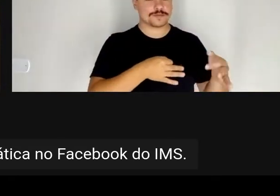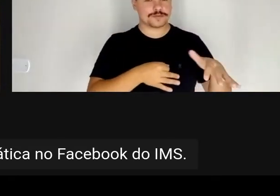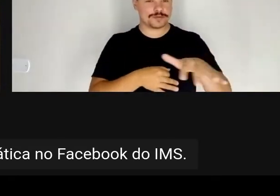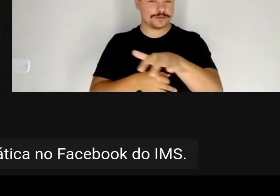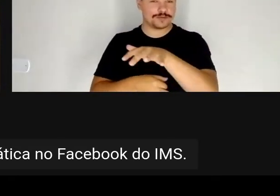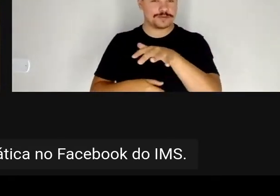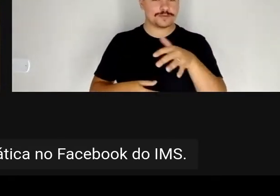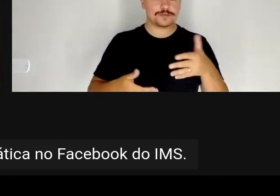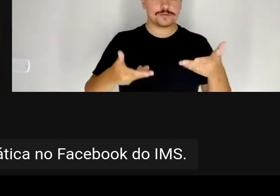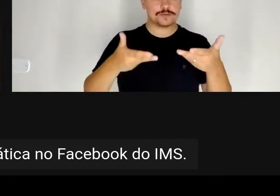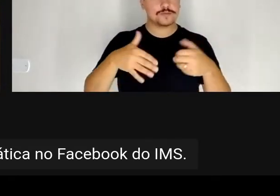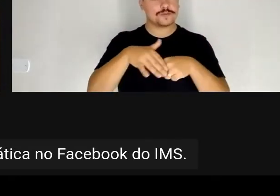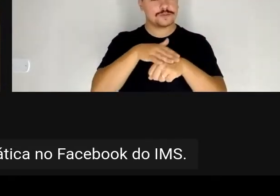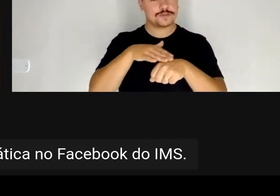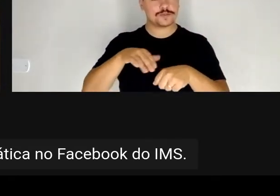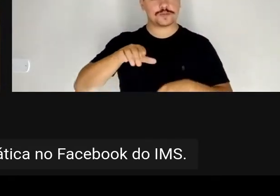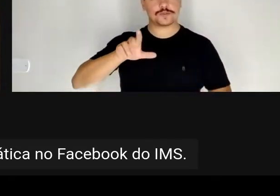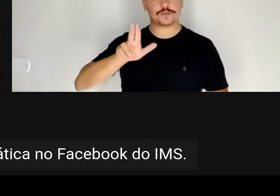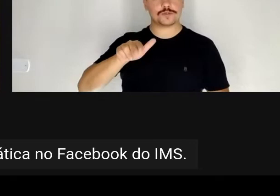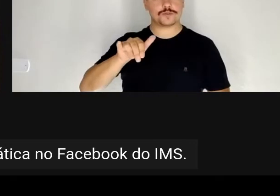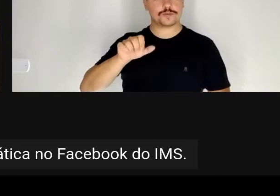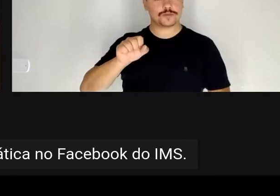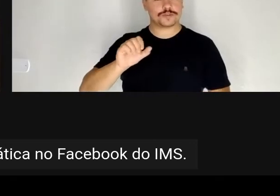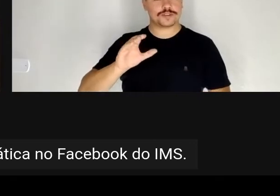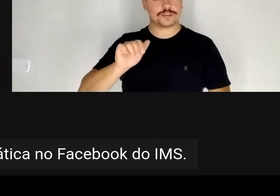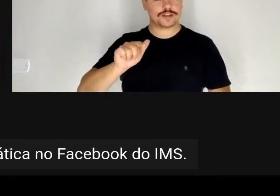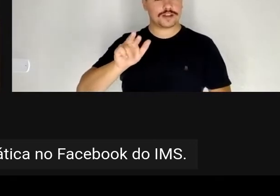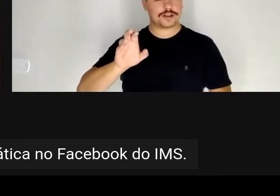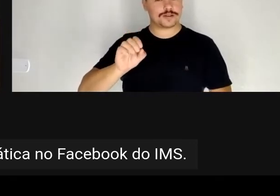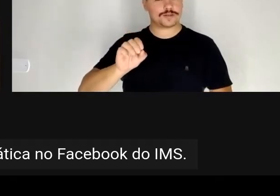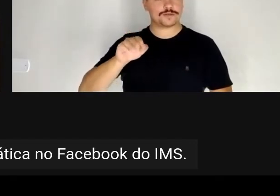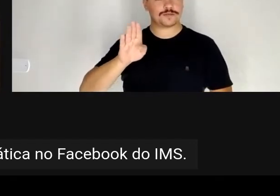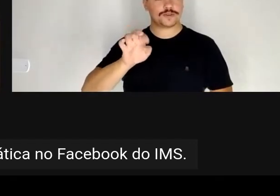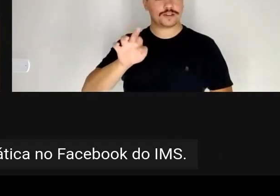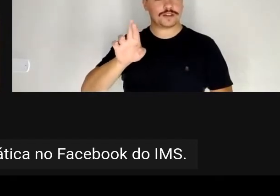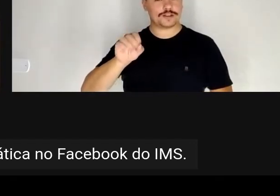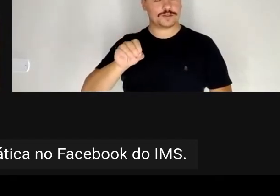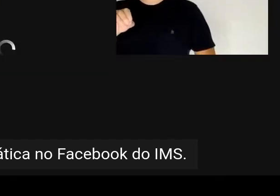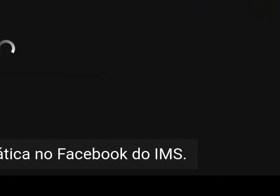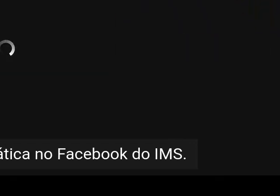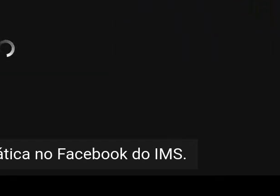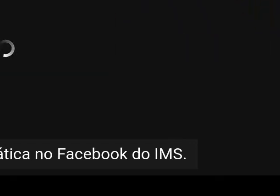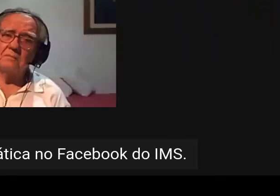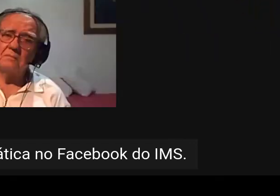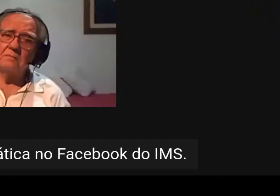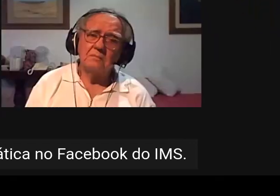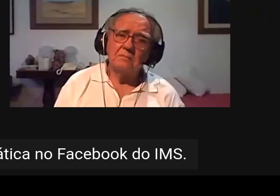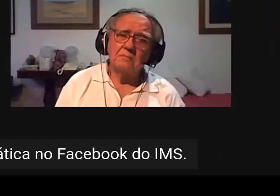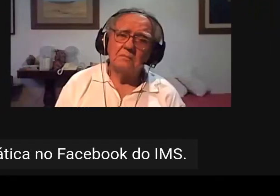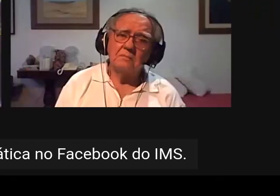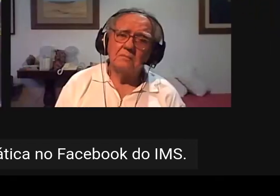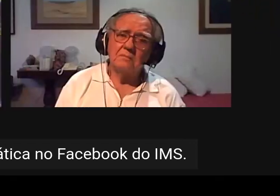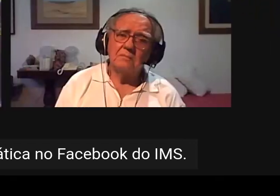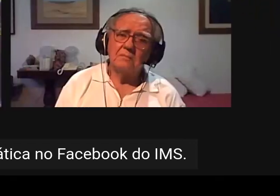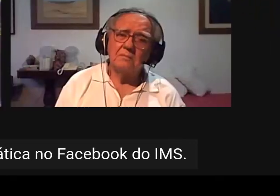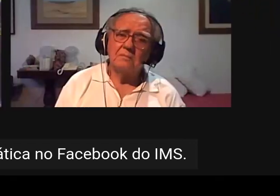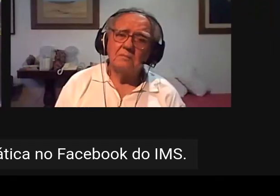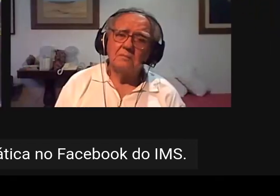de Luiz Carlos Barreto, né, e de Evandro Teixeira, ambos fotógrafos conosco hoje aqui, e que